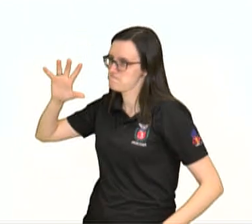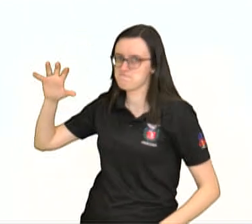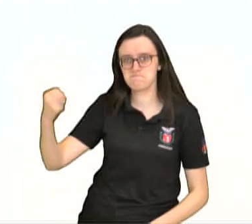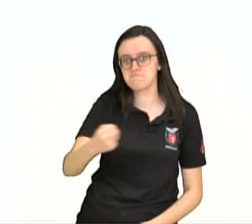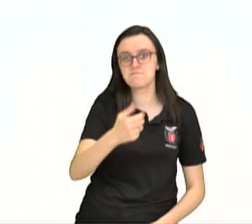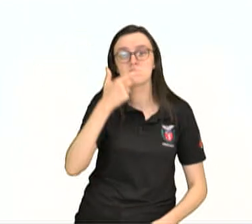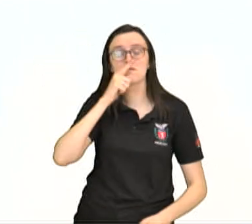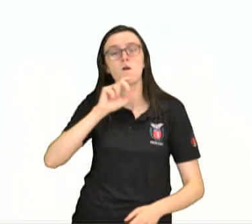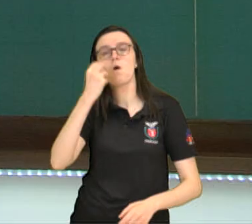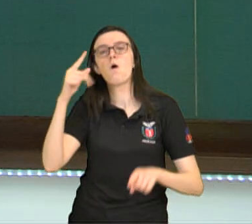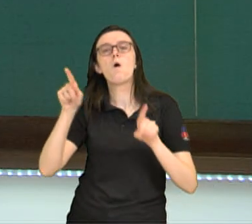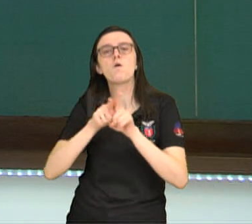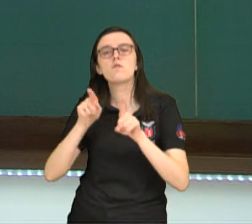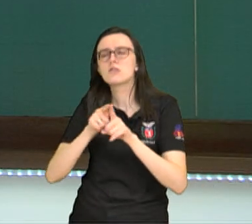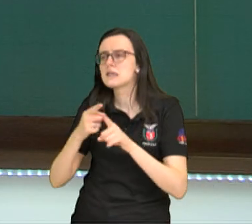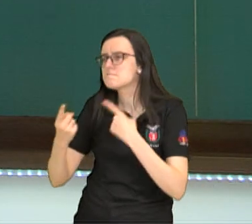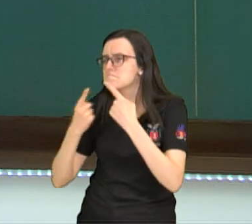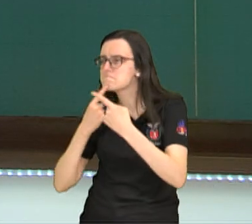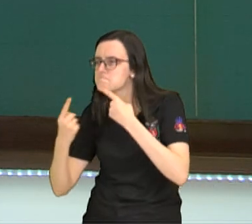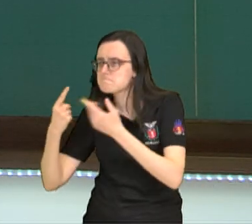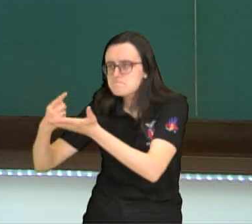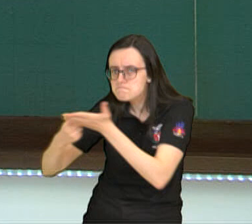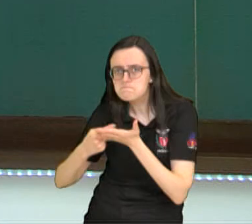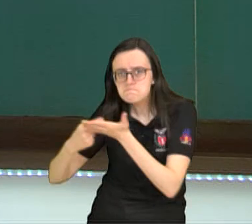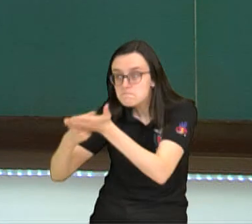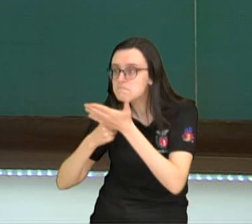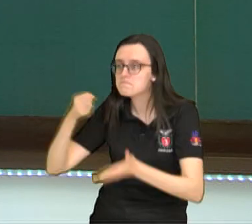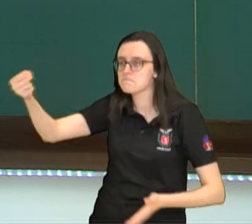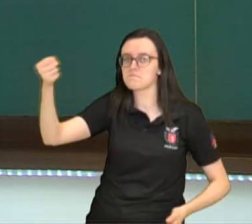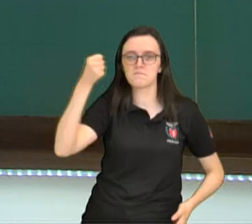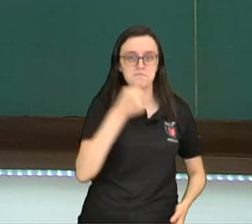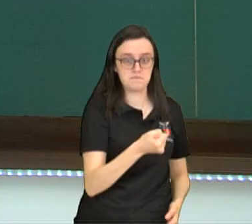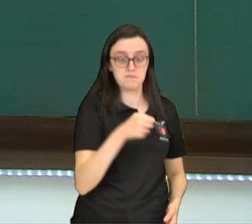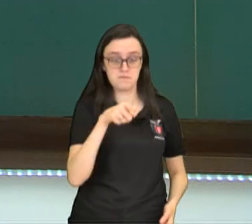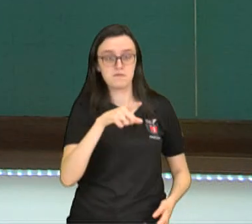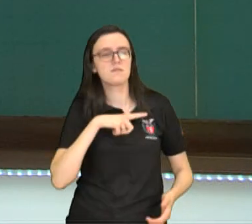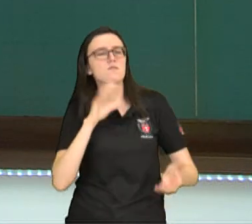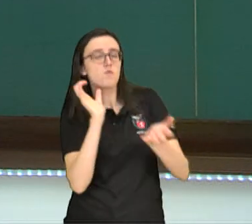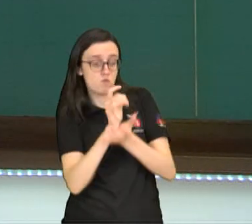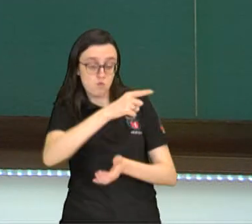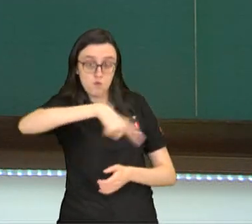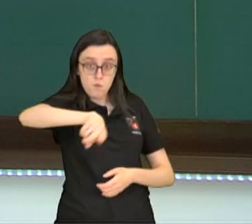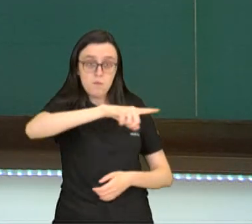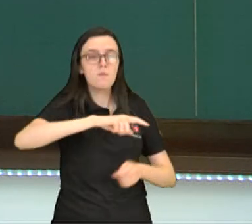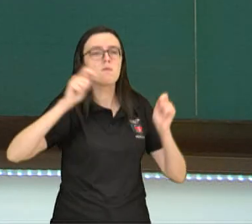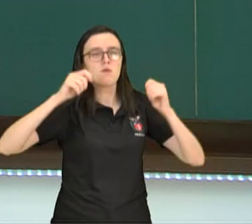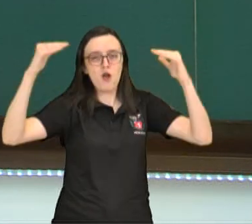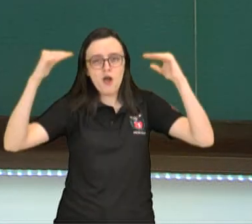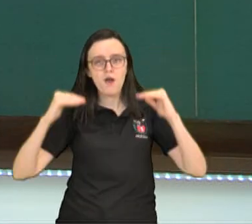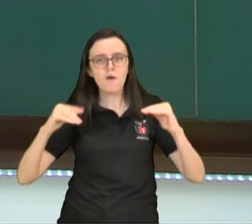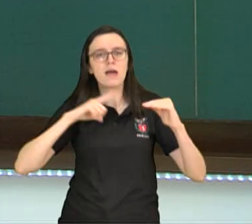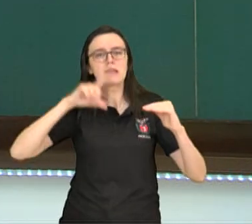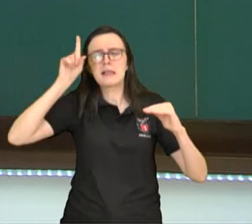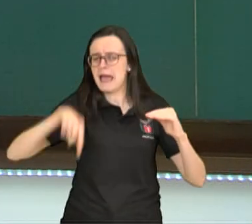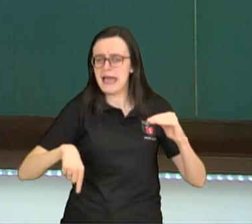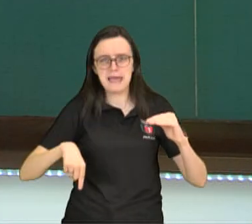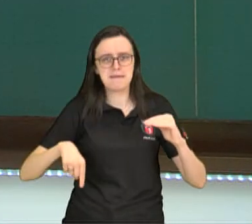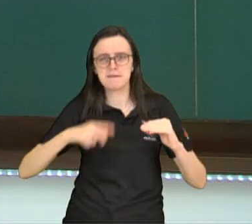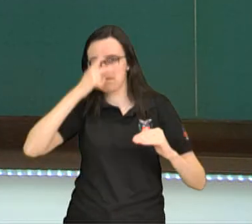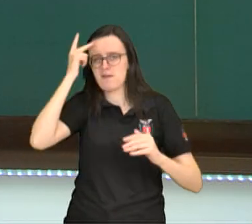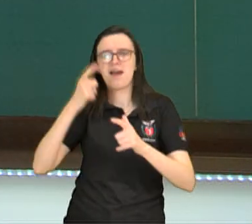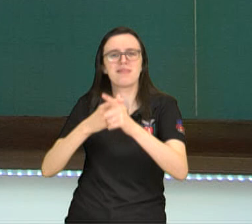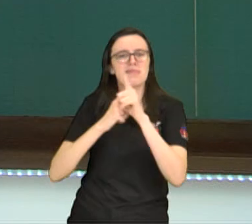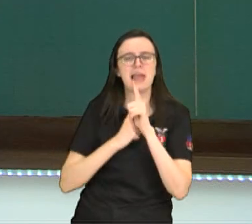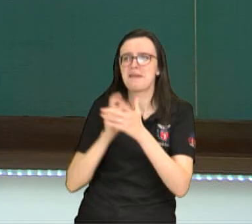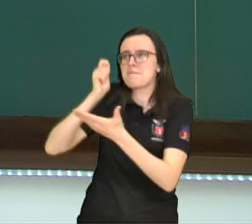ou dividendos, né, sendo o último, a maior parte deles, né? Esses dividendos poderiam ser os plebeus, né, que ficavam devendo impostos,